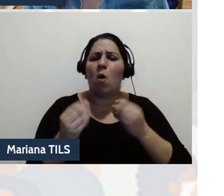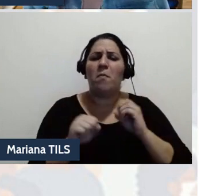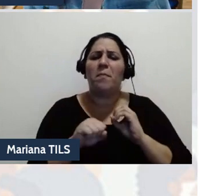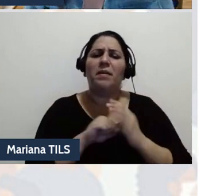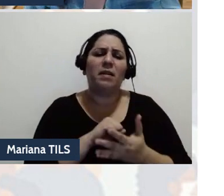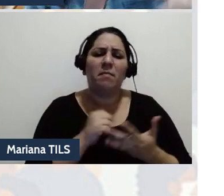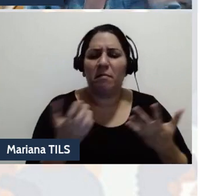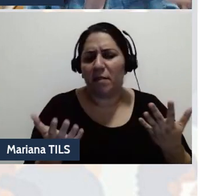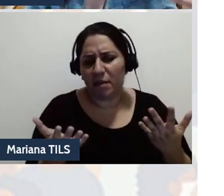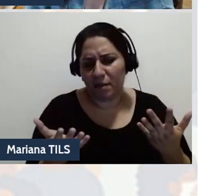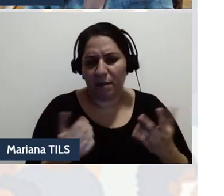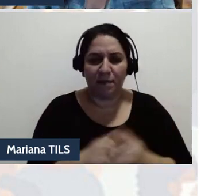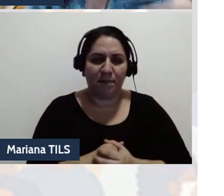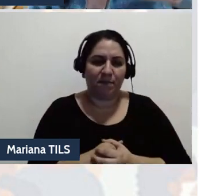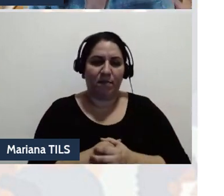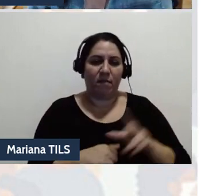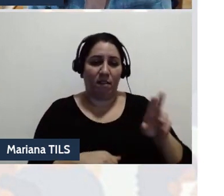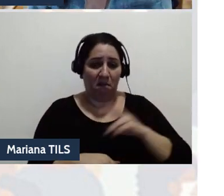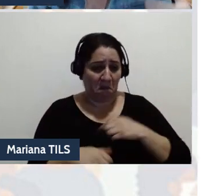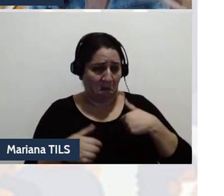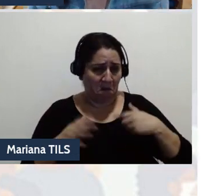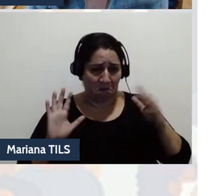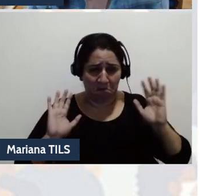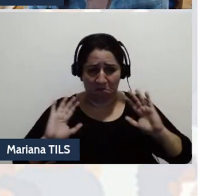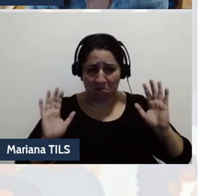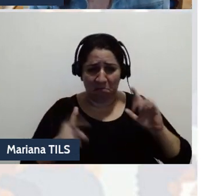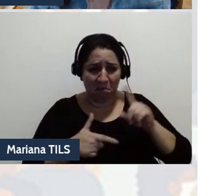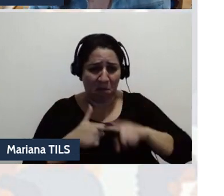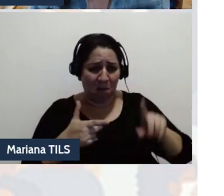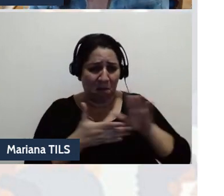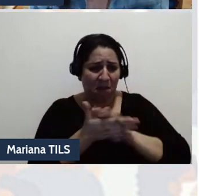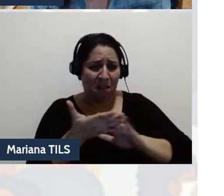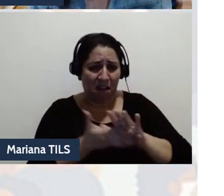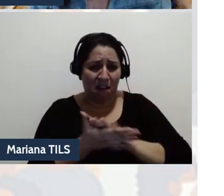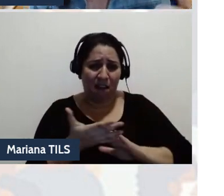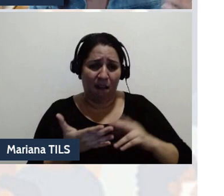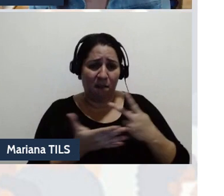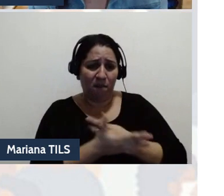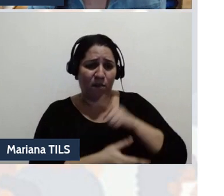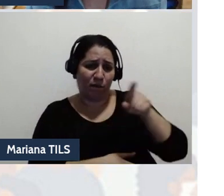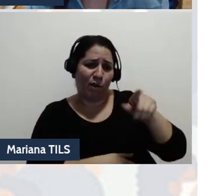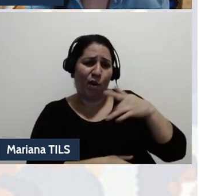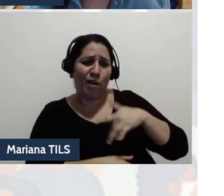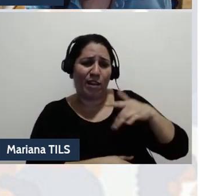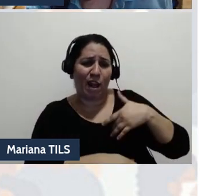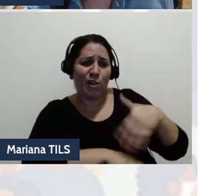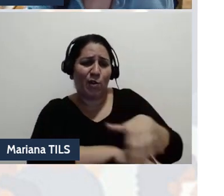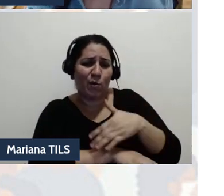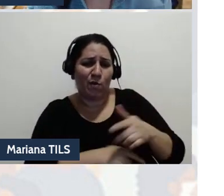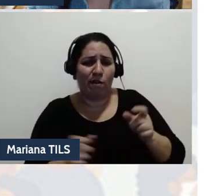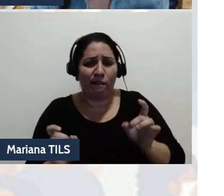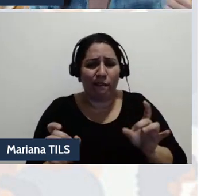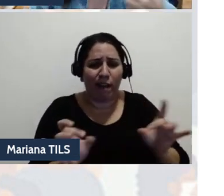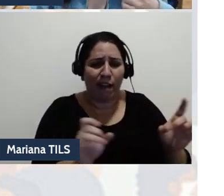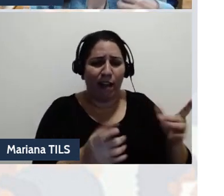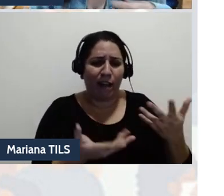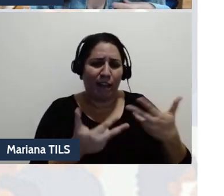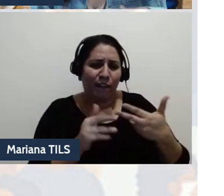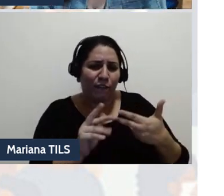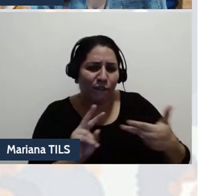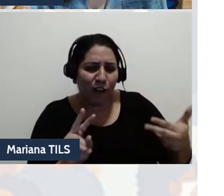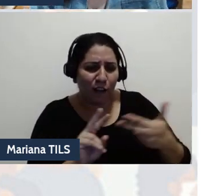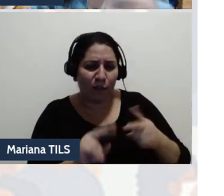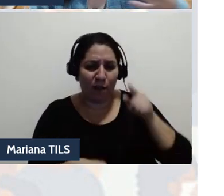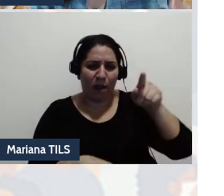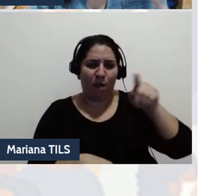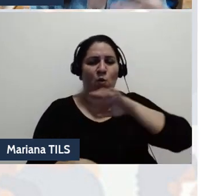pandemia, hein? E ela diz, para mim não me afetou em nada, nada. Afetou o camelozinho, coitadinho, que vendia verdura ali, e esse maldito desse